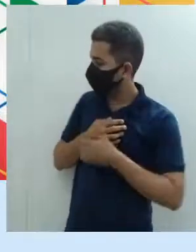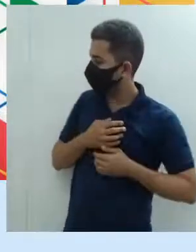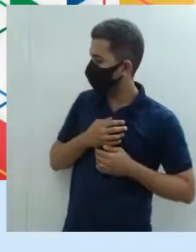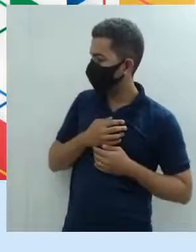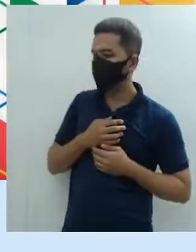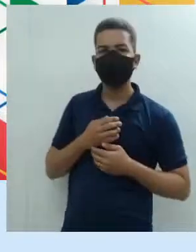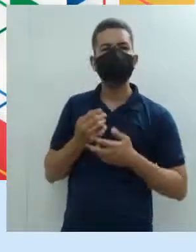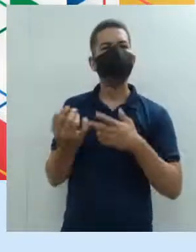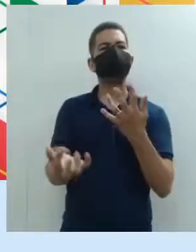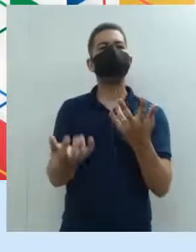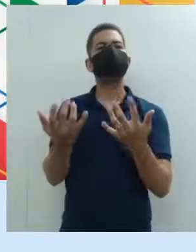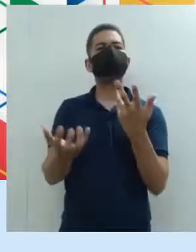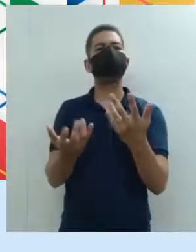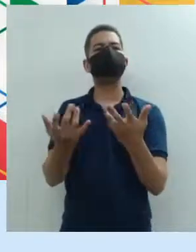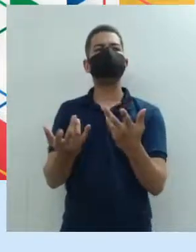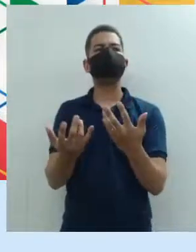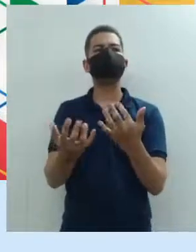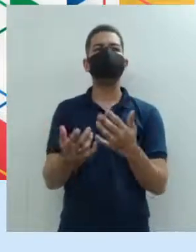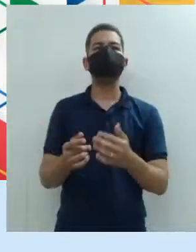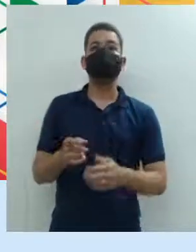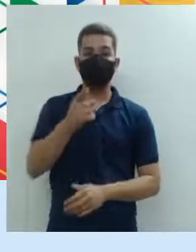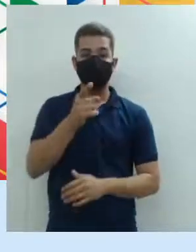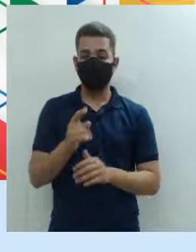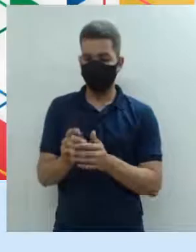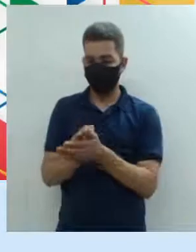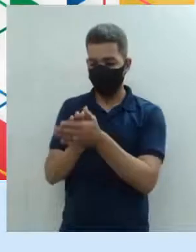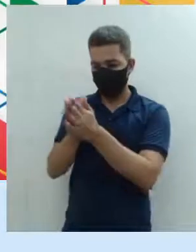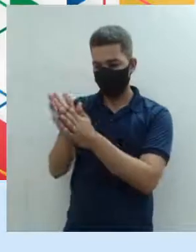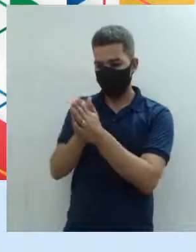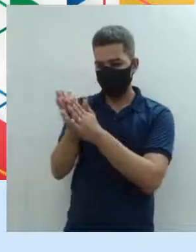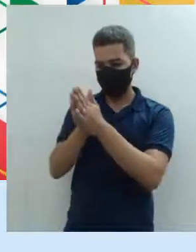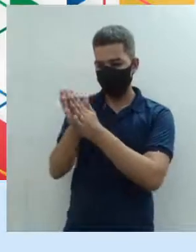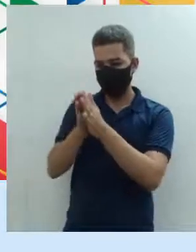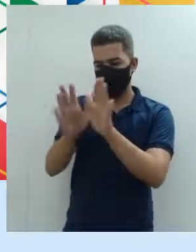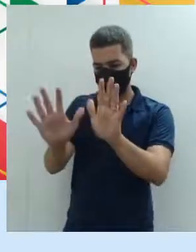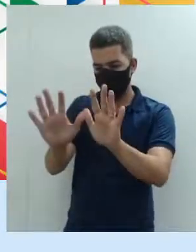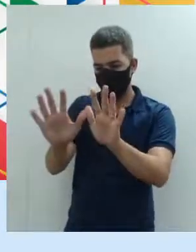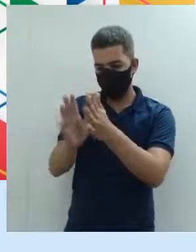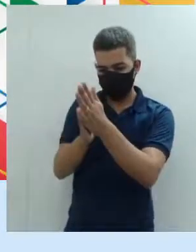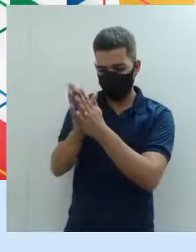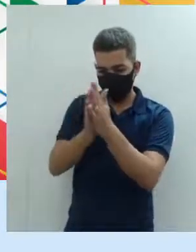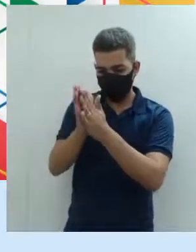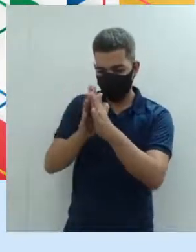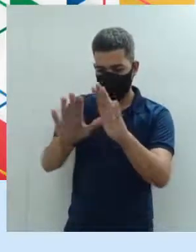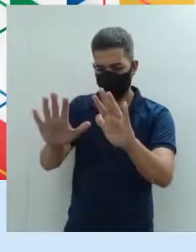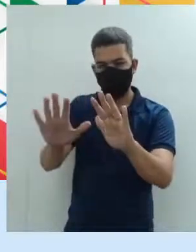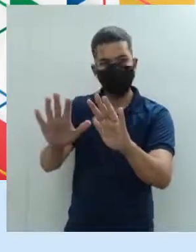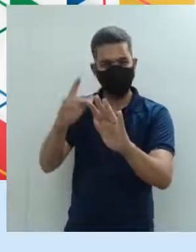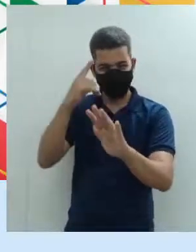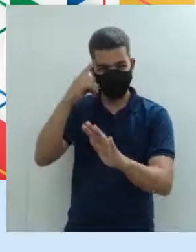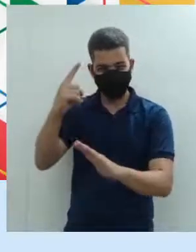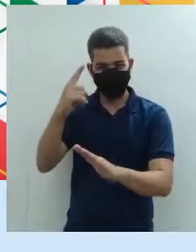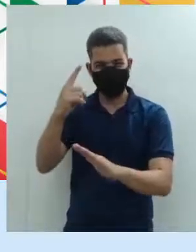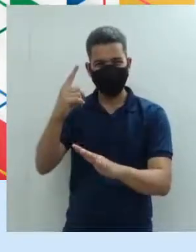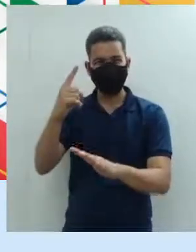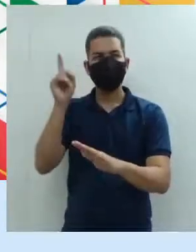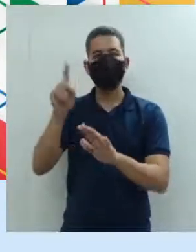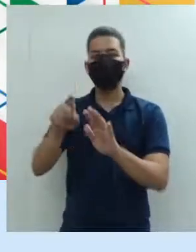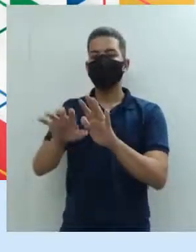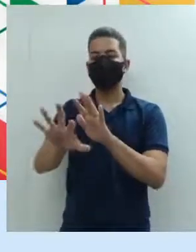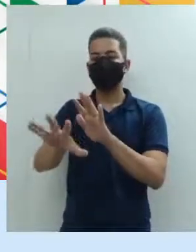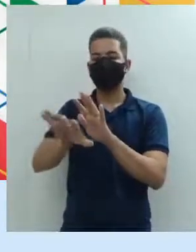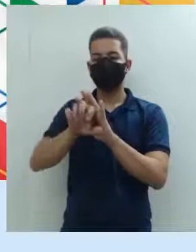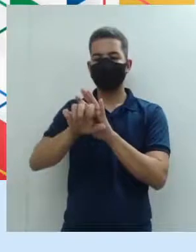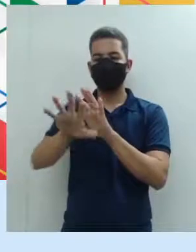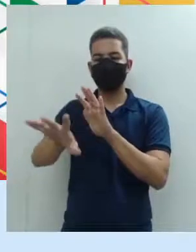perto de uma fogueira, né? Você, mesmo a fogueira estando distante, você sente aquele calor vindo, né? A radiação térmica. O sol também, que foi o